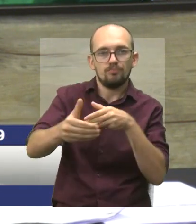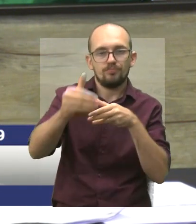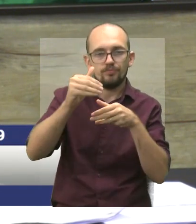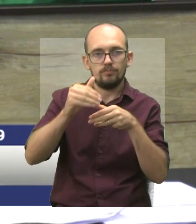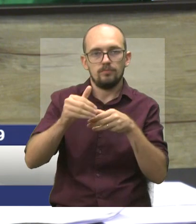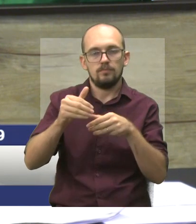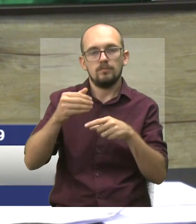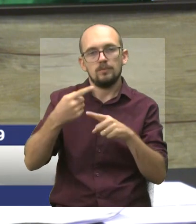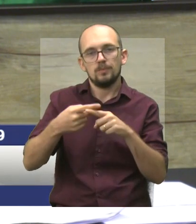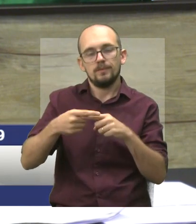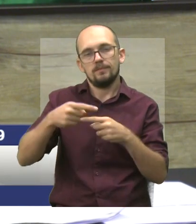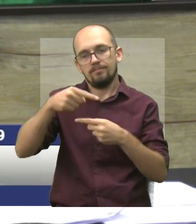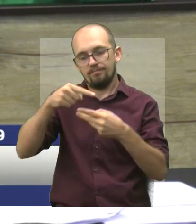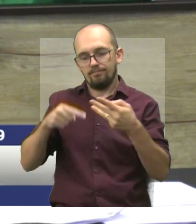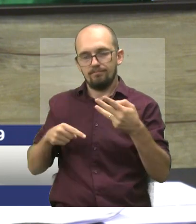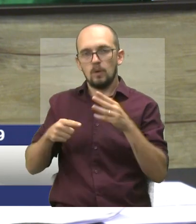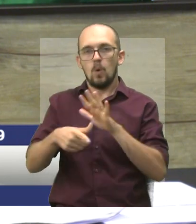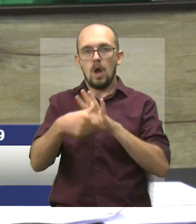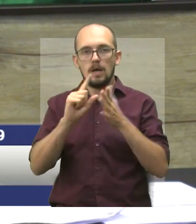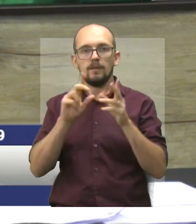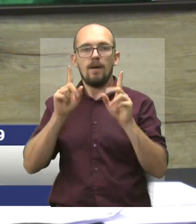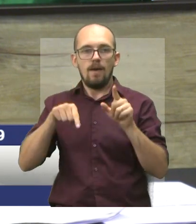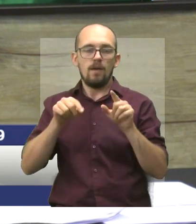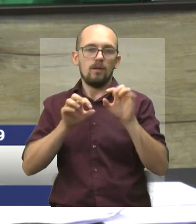instrumentos prevêm.